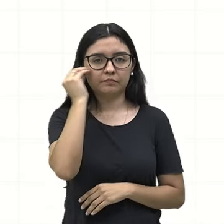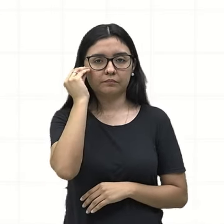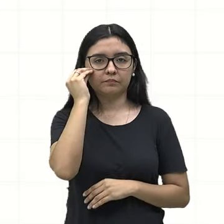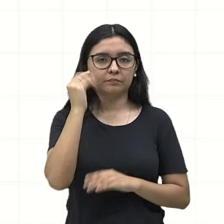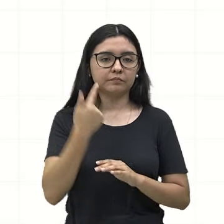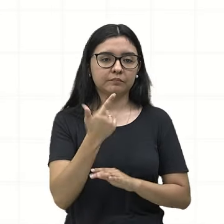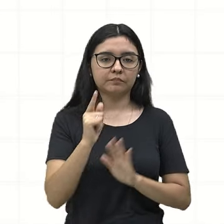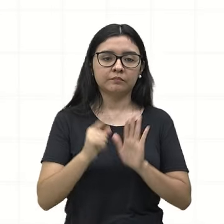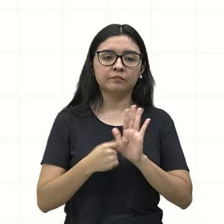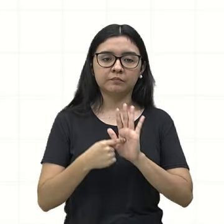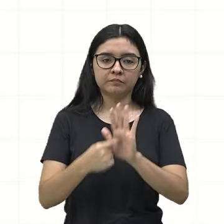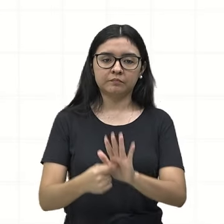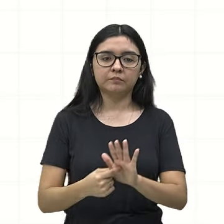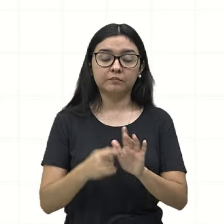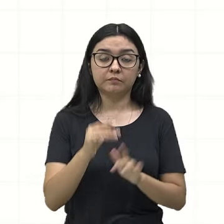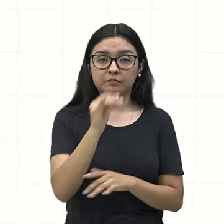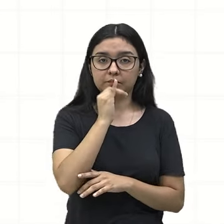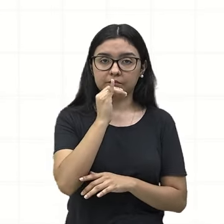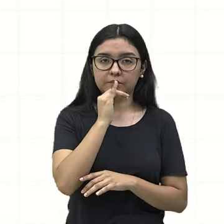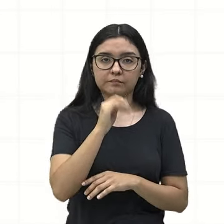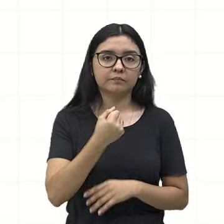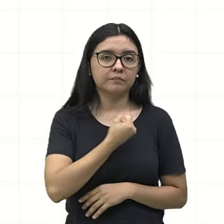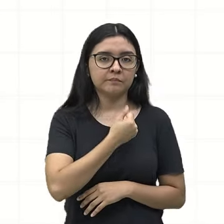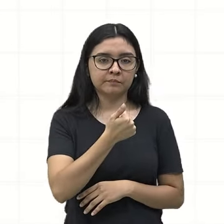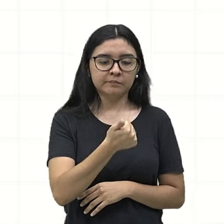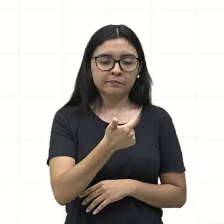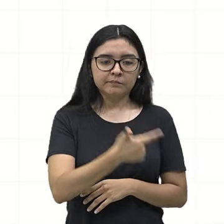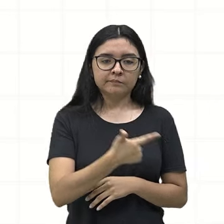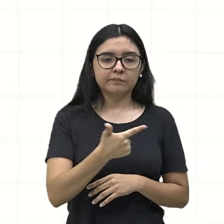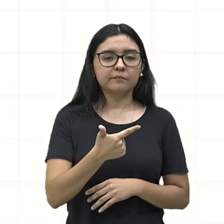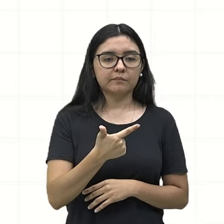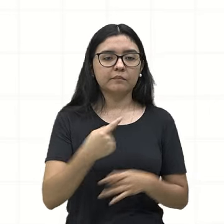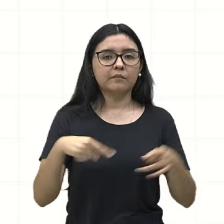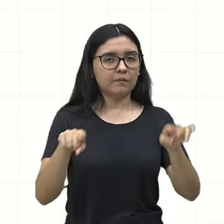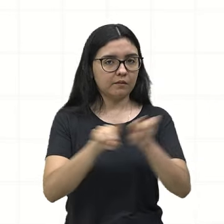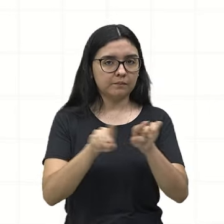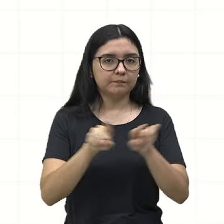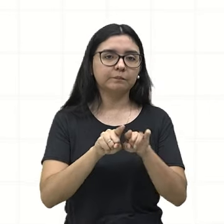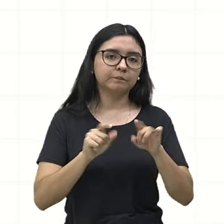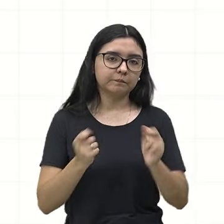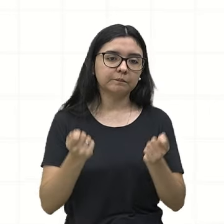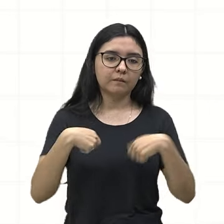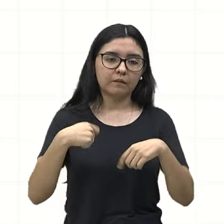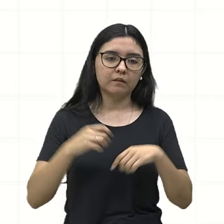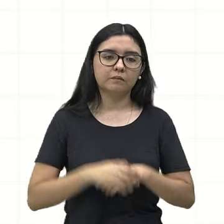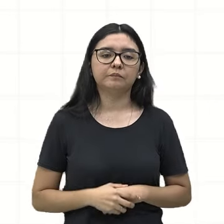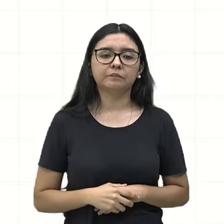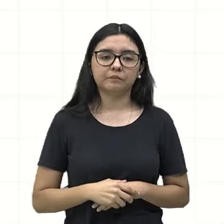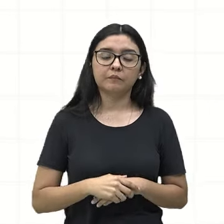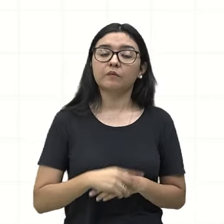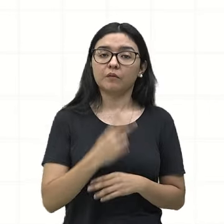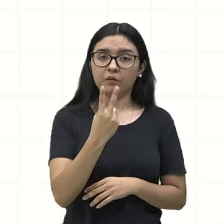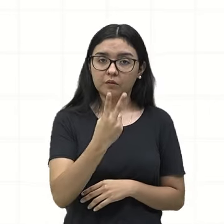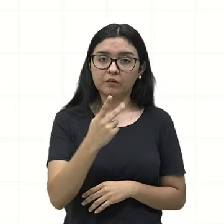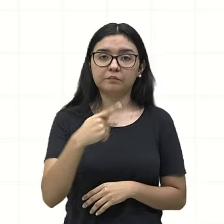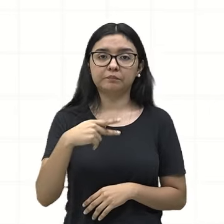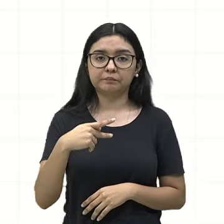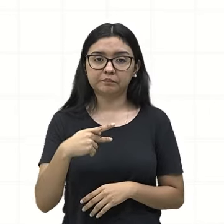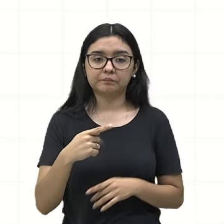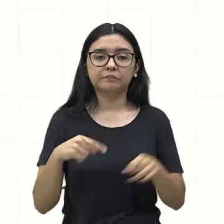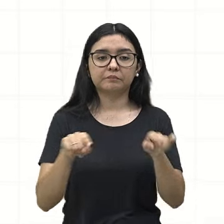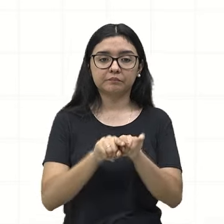aqui, ó. O número 12, ó. Posso escrever como um produto de números primos. Você já sabe, ó, o número 2 é um número primo, o número